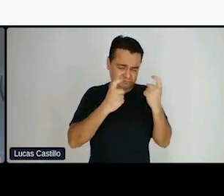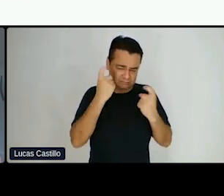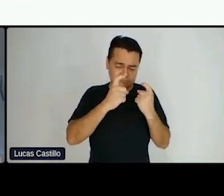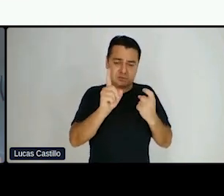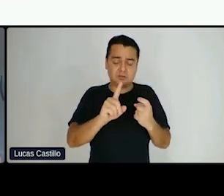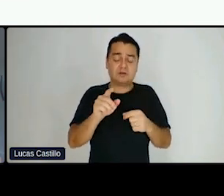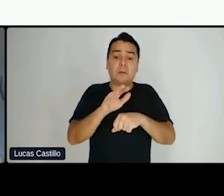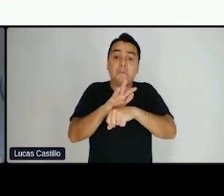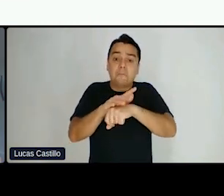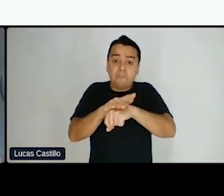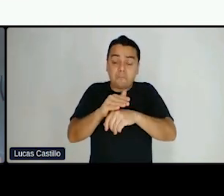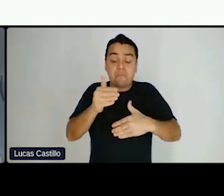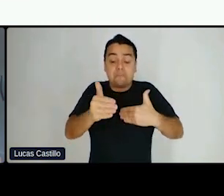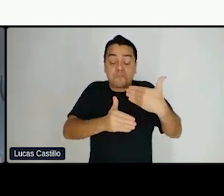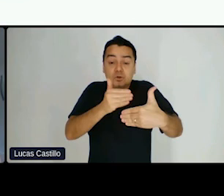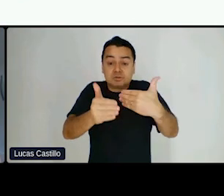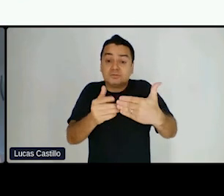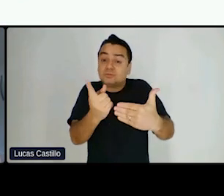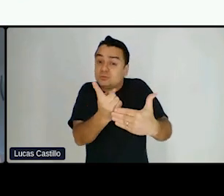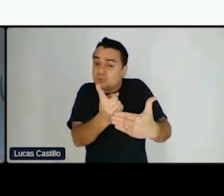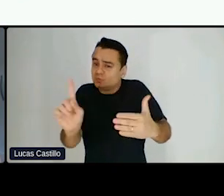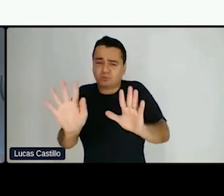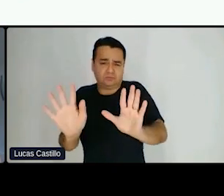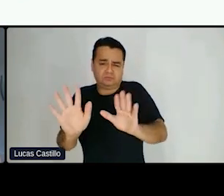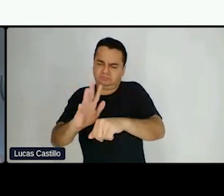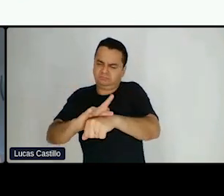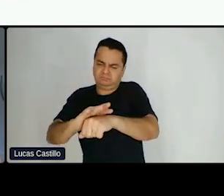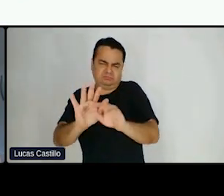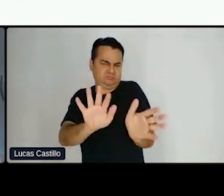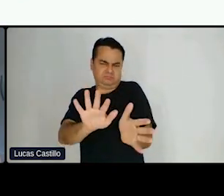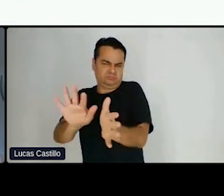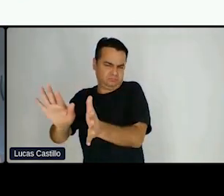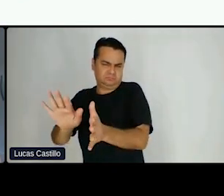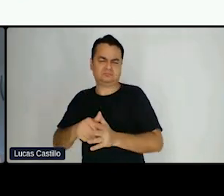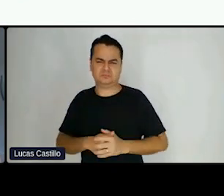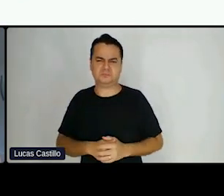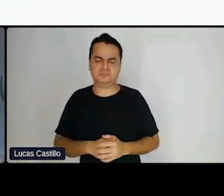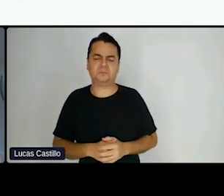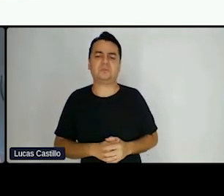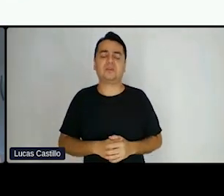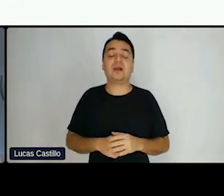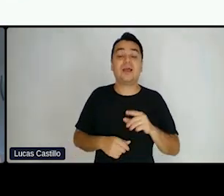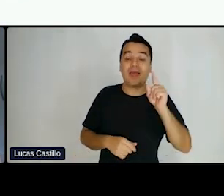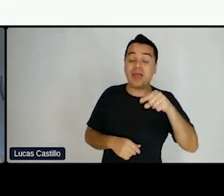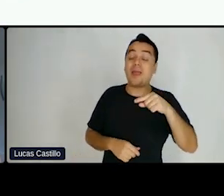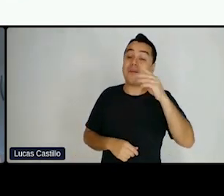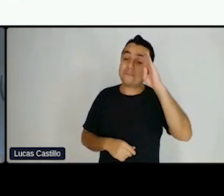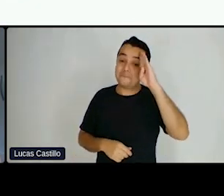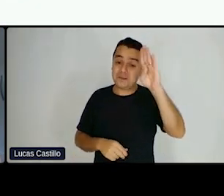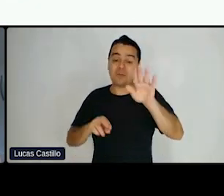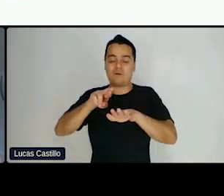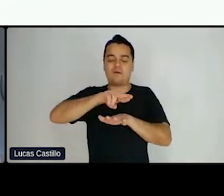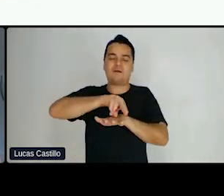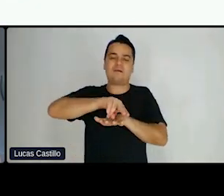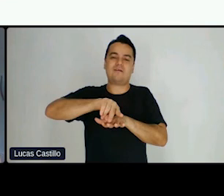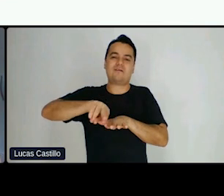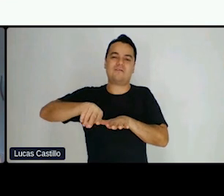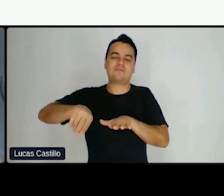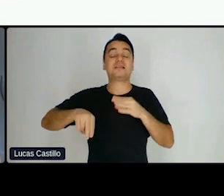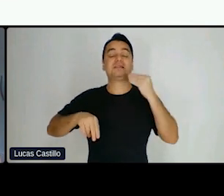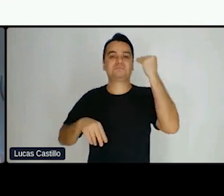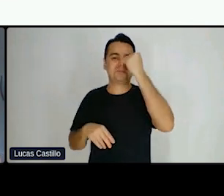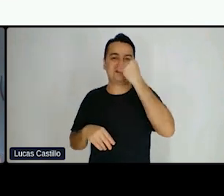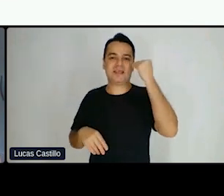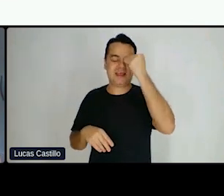O último passo do processo seletivo, isso é só um detalhe. O que é importante é trazer mais diversidade, trazer mais